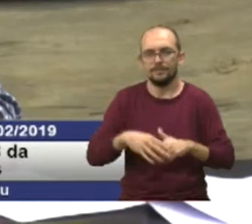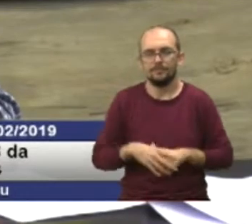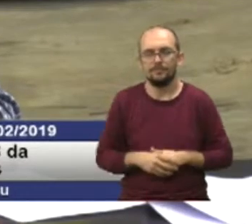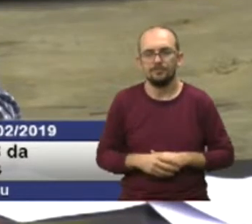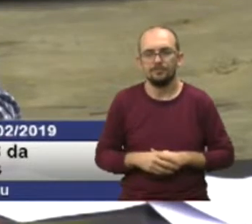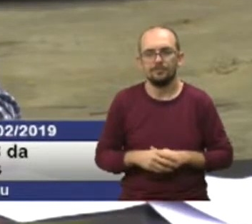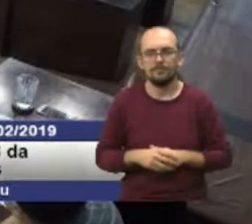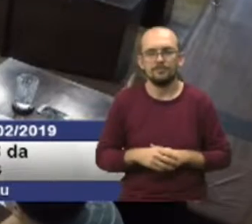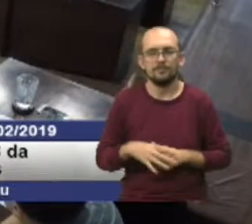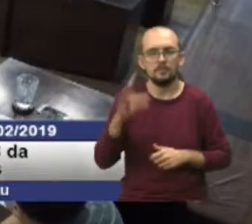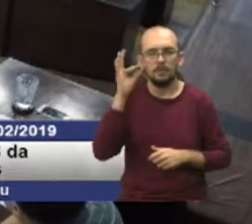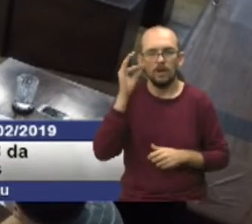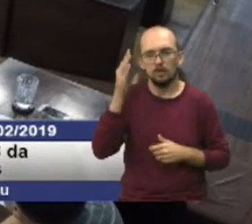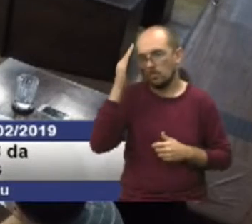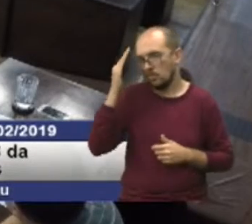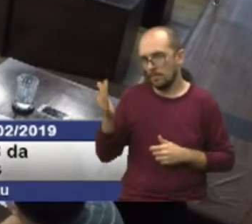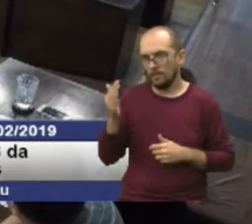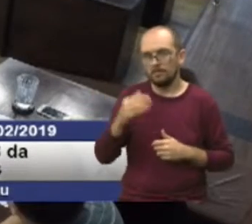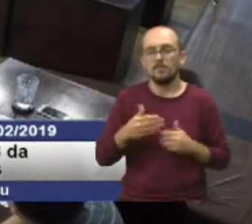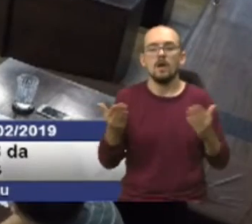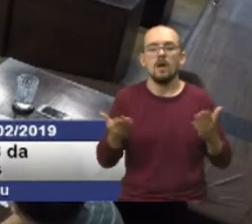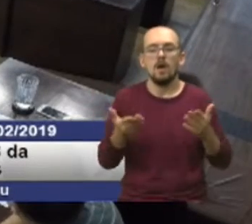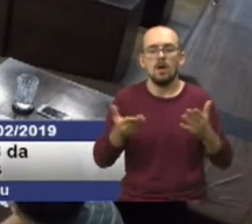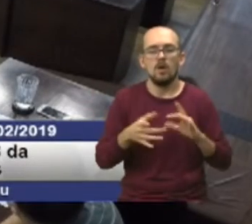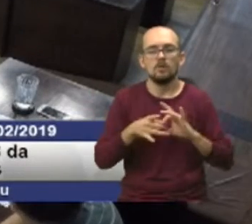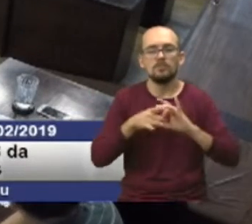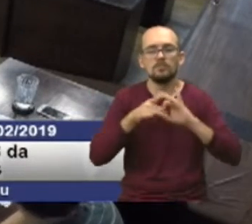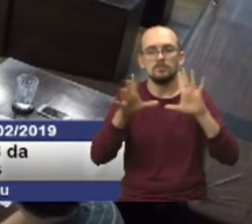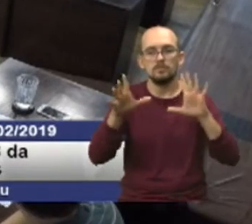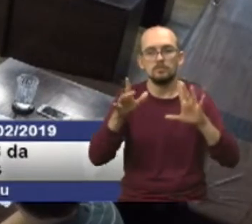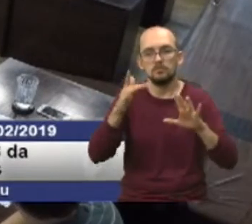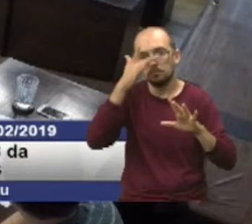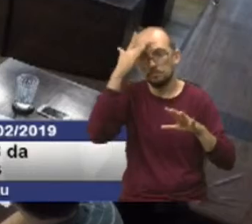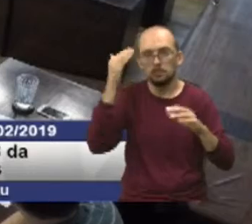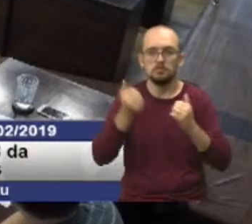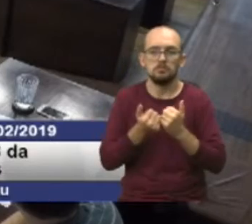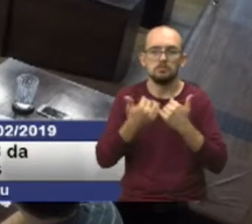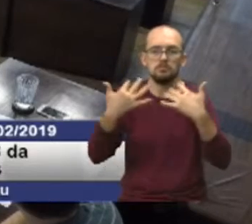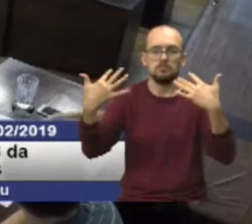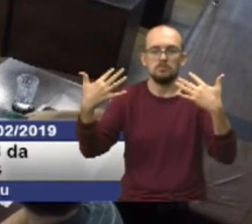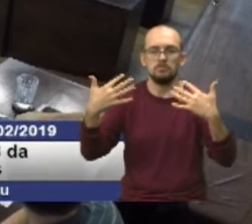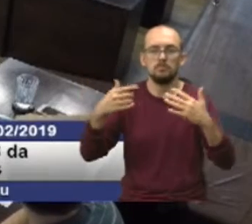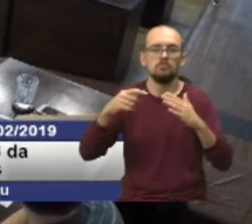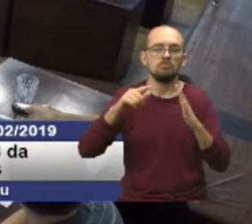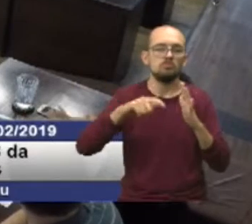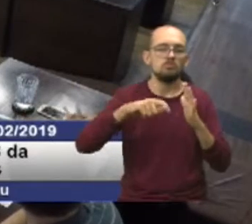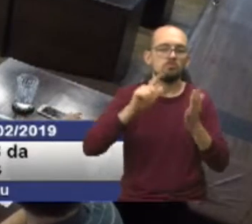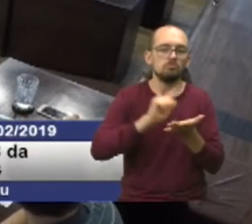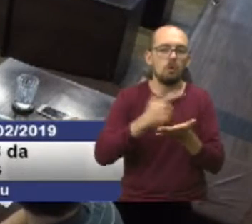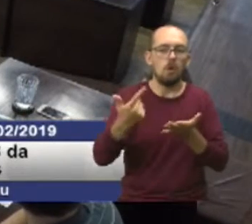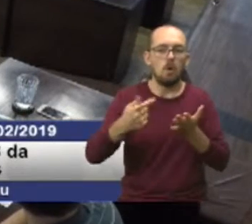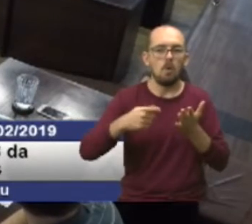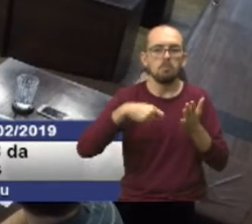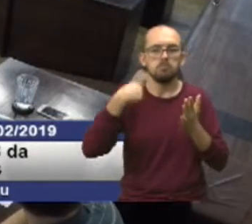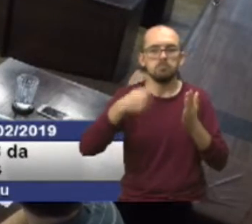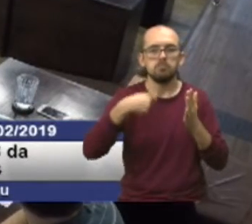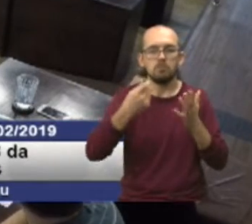Obrigado, vereador. Eu abro para os demais presentes, imprensa, se quiser fazer alguma...